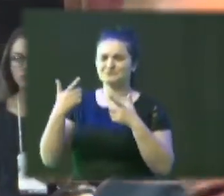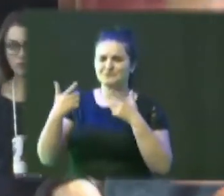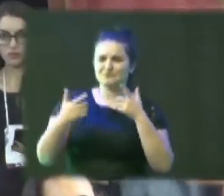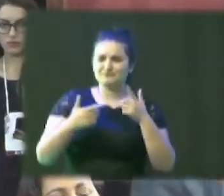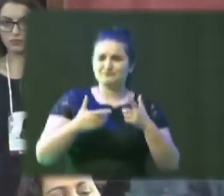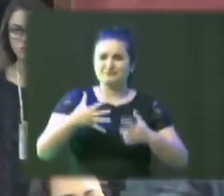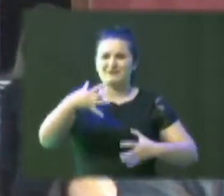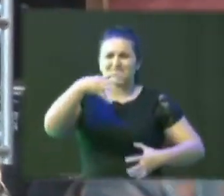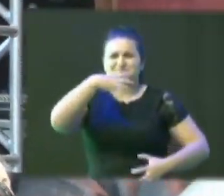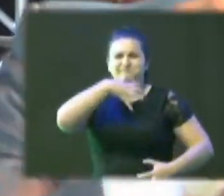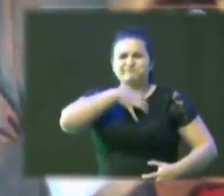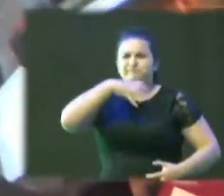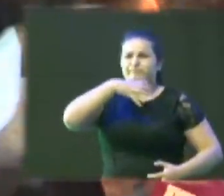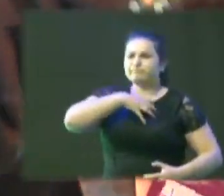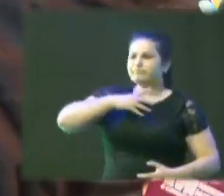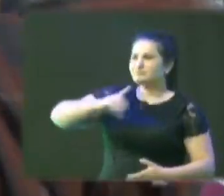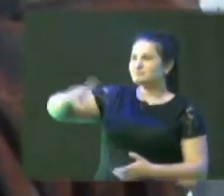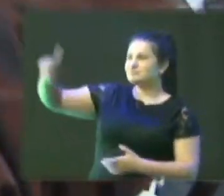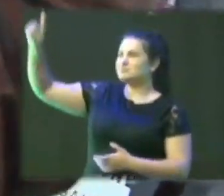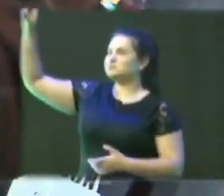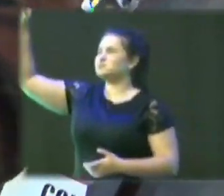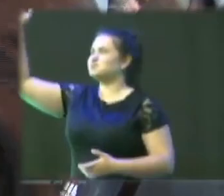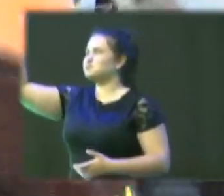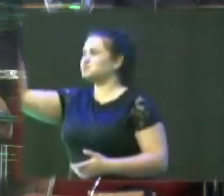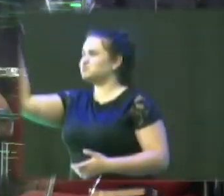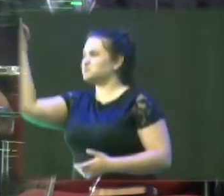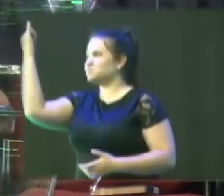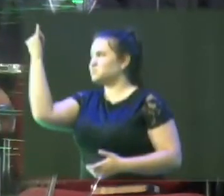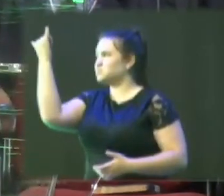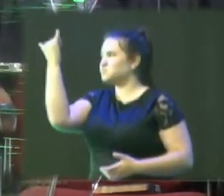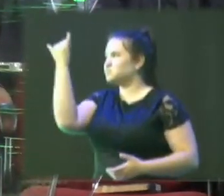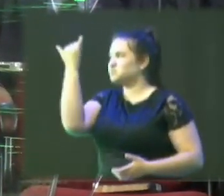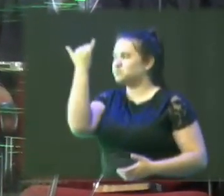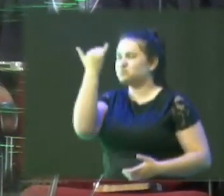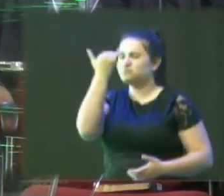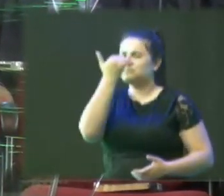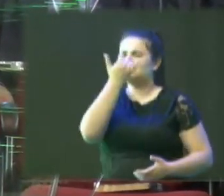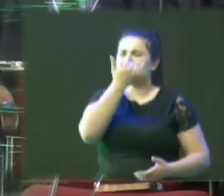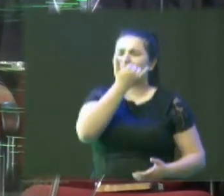Ao ouvir a voz divina